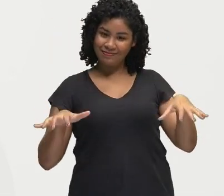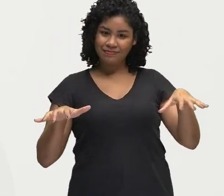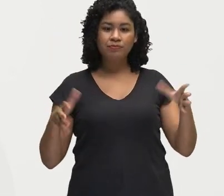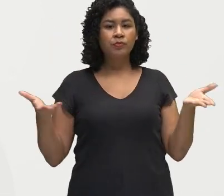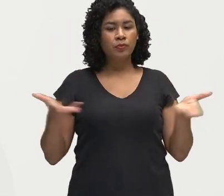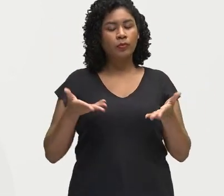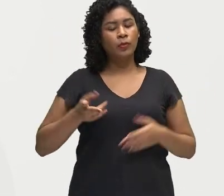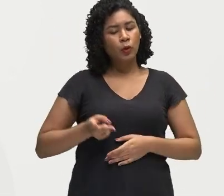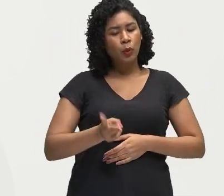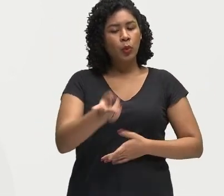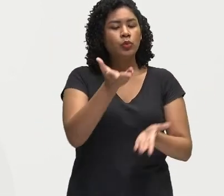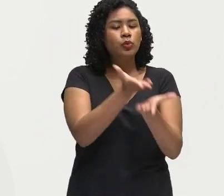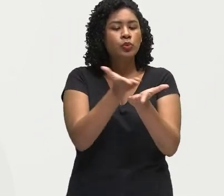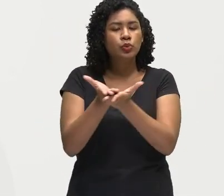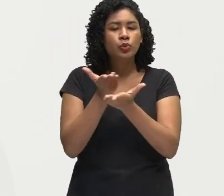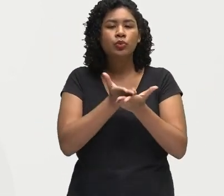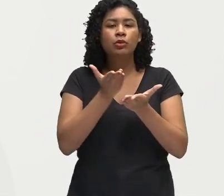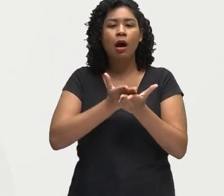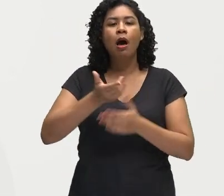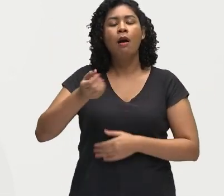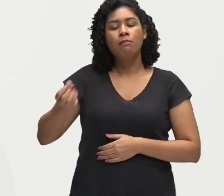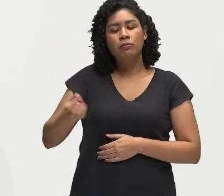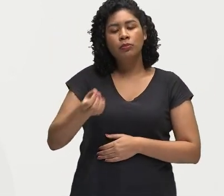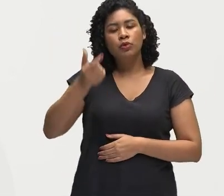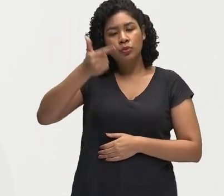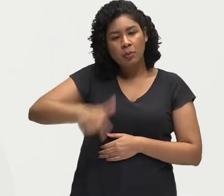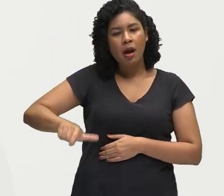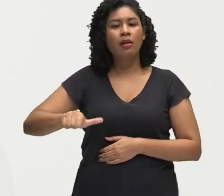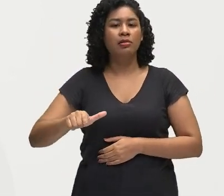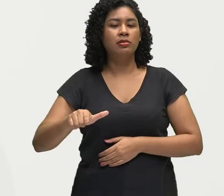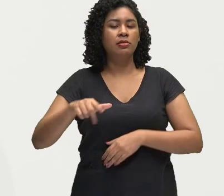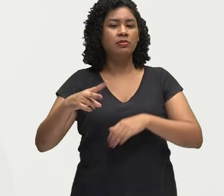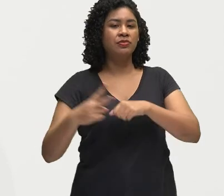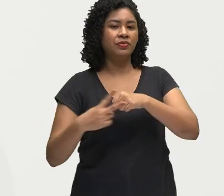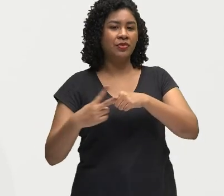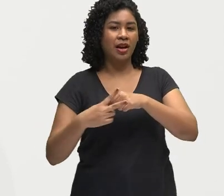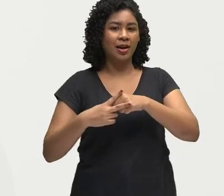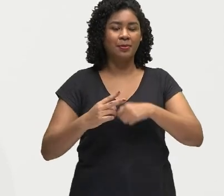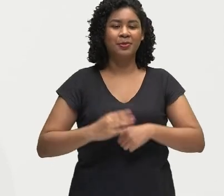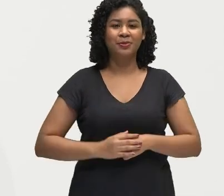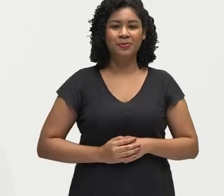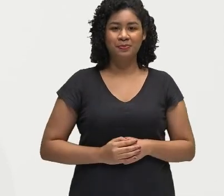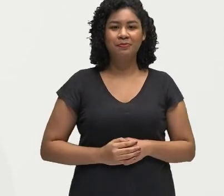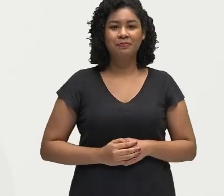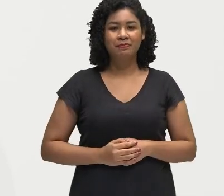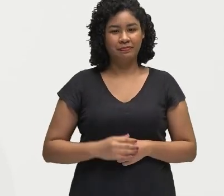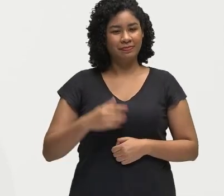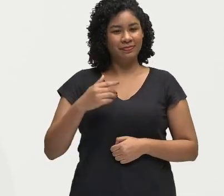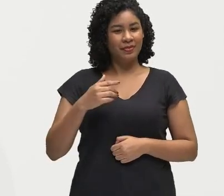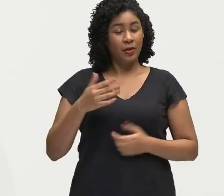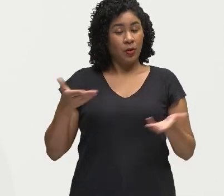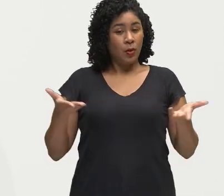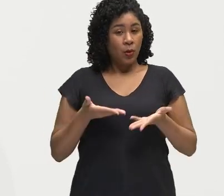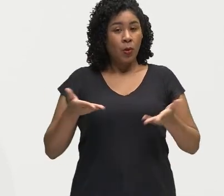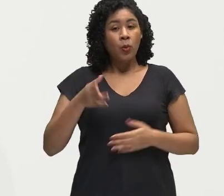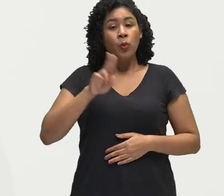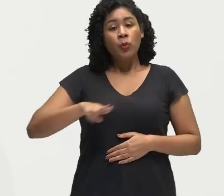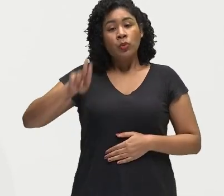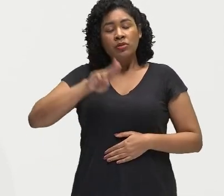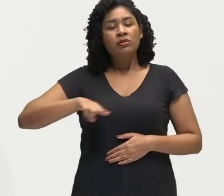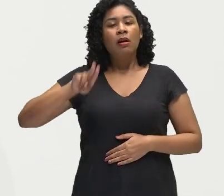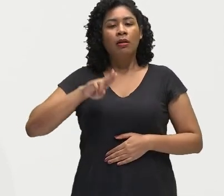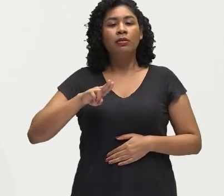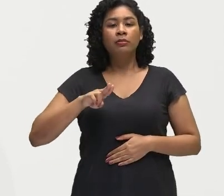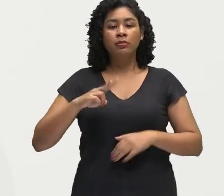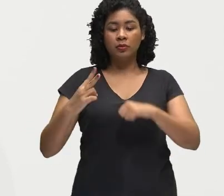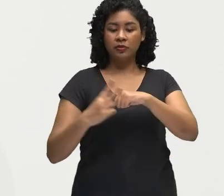mais sobre outros verbos. Como eu falei para vocês, a gente vai trabalhar com alguns verbos que são do nosso dia a dia.